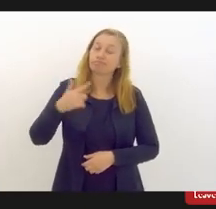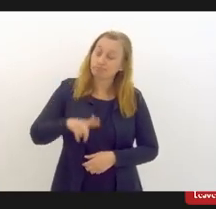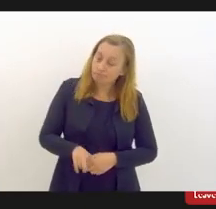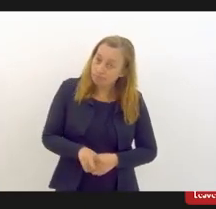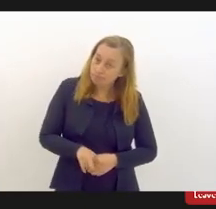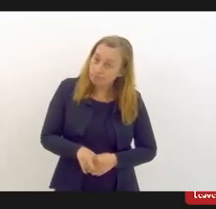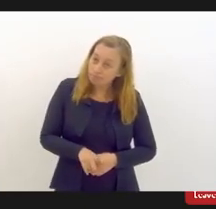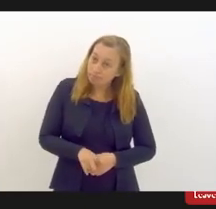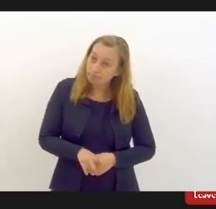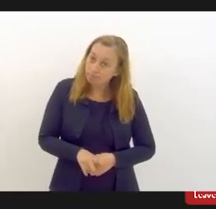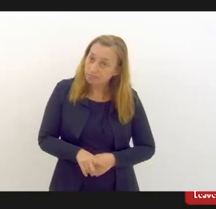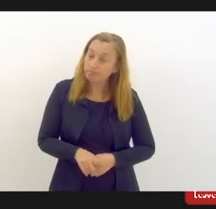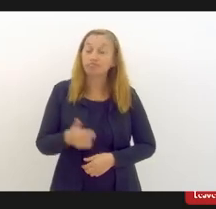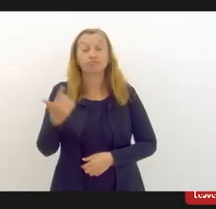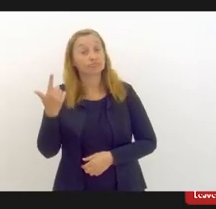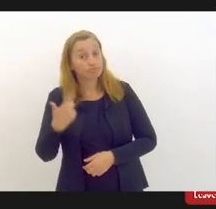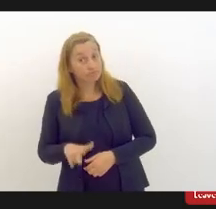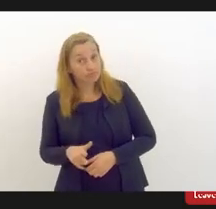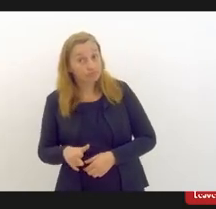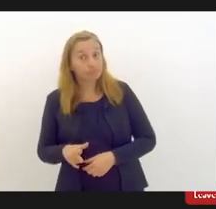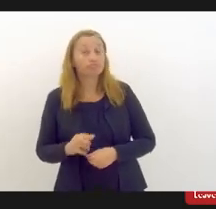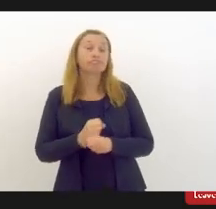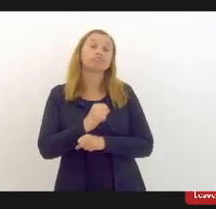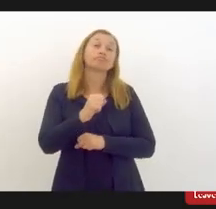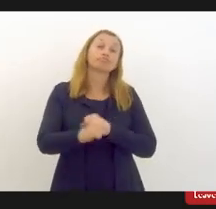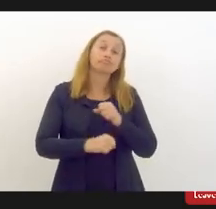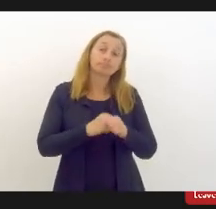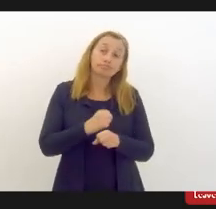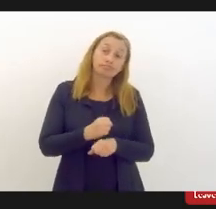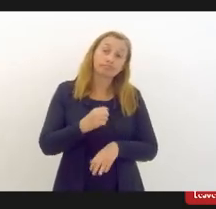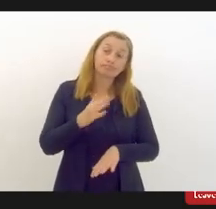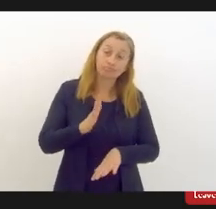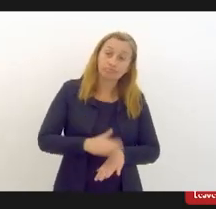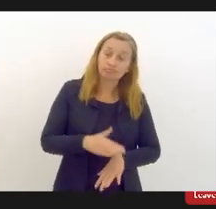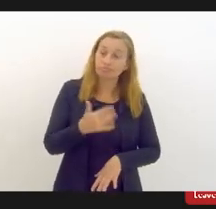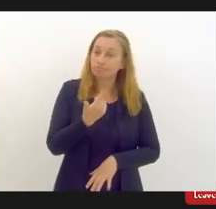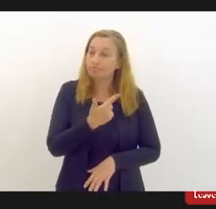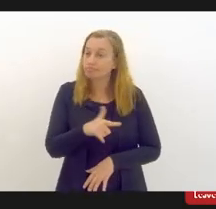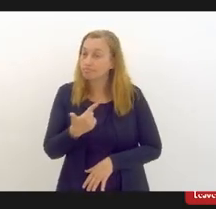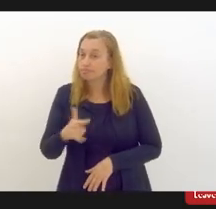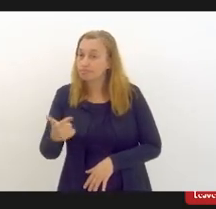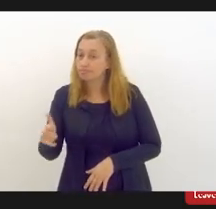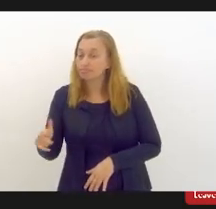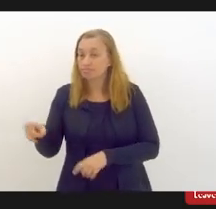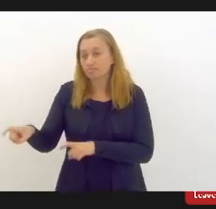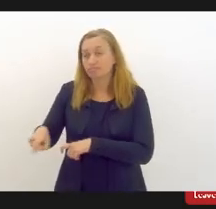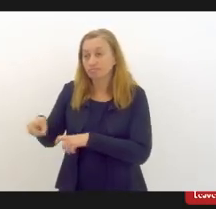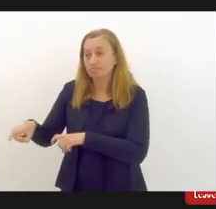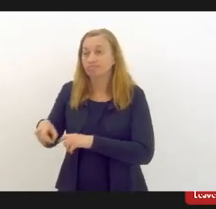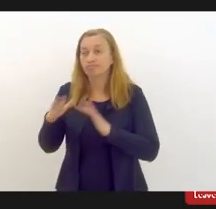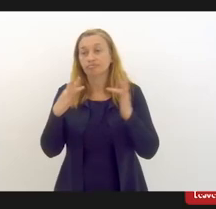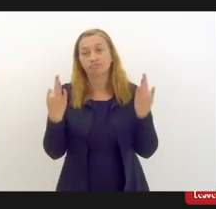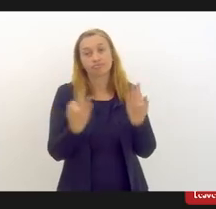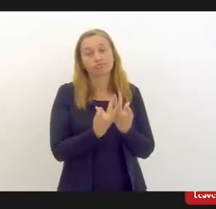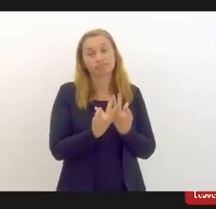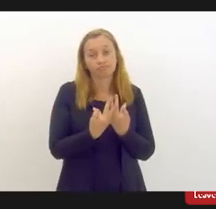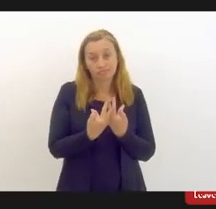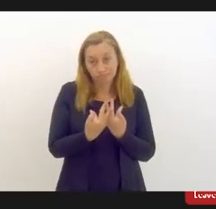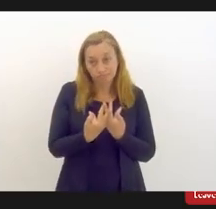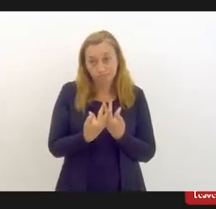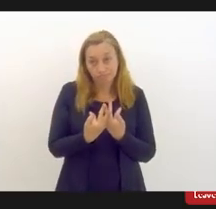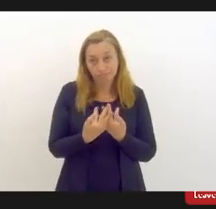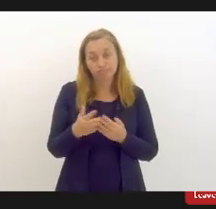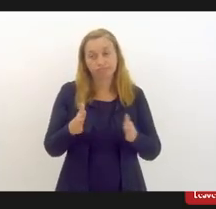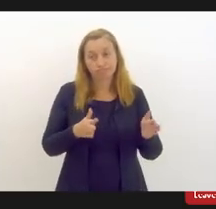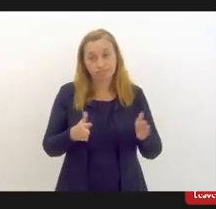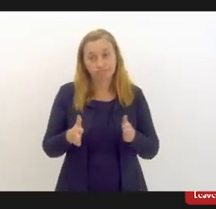vez, mais um ano, não teremos agricultura familiar no